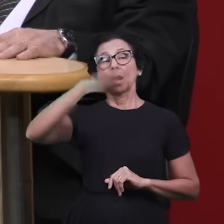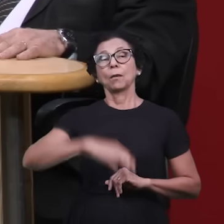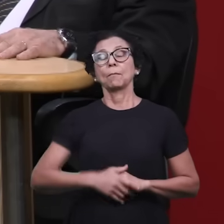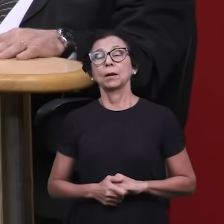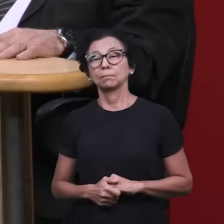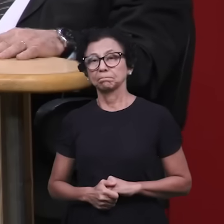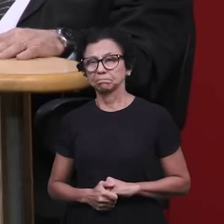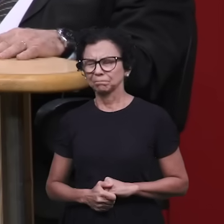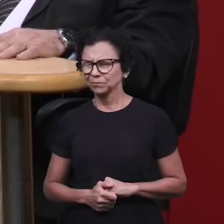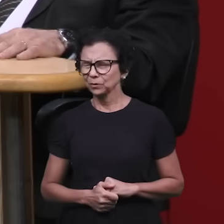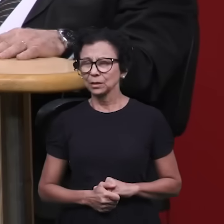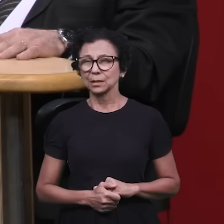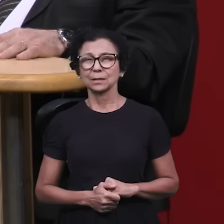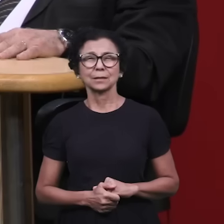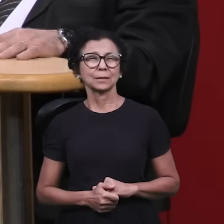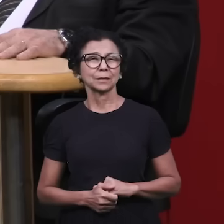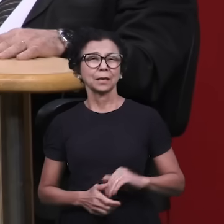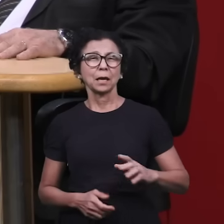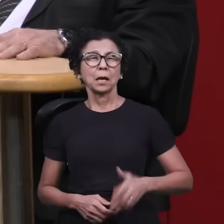qualquer escritura bíblica.